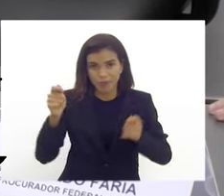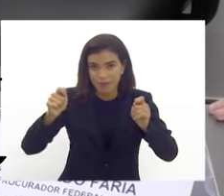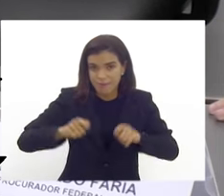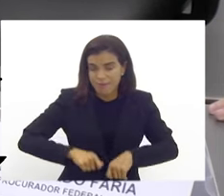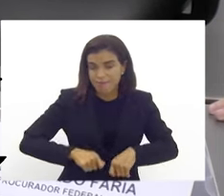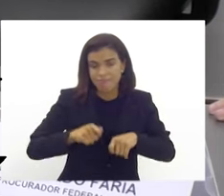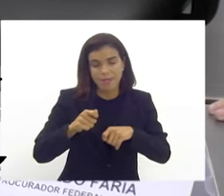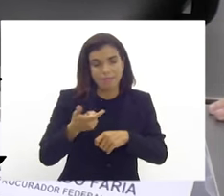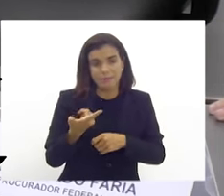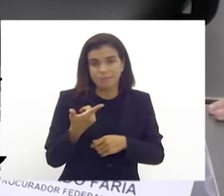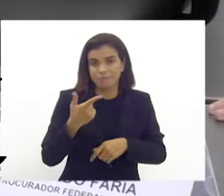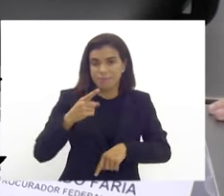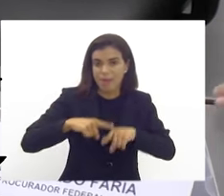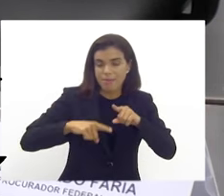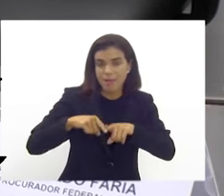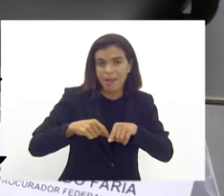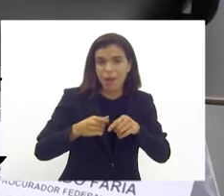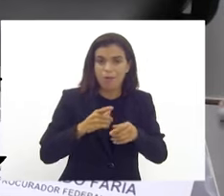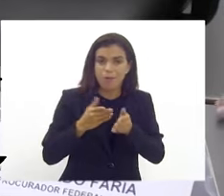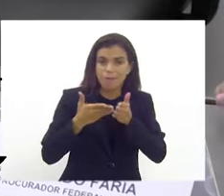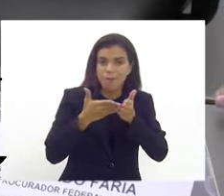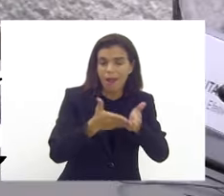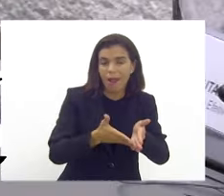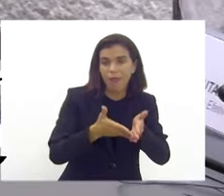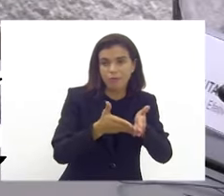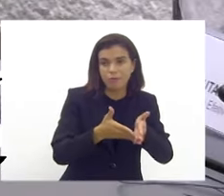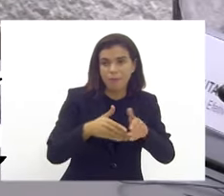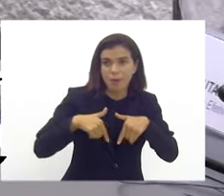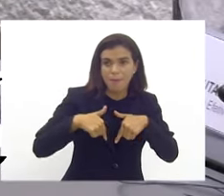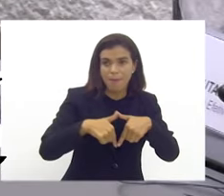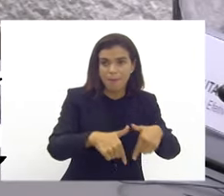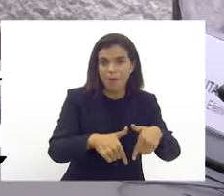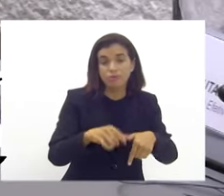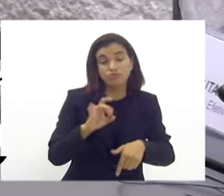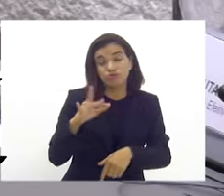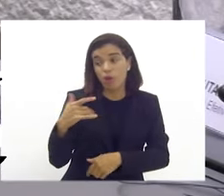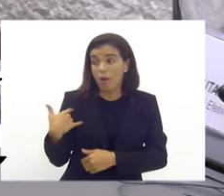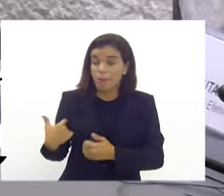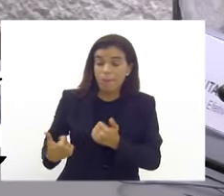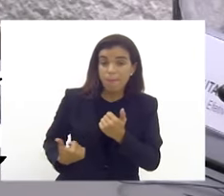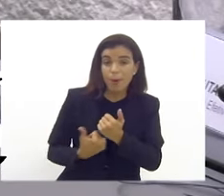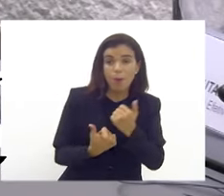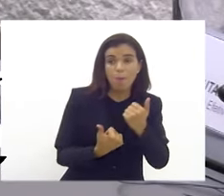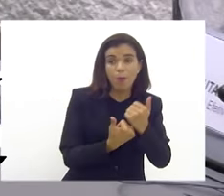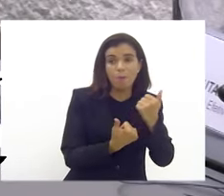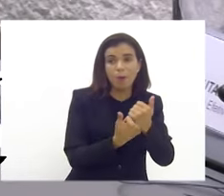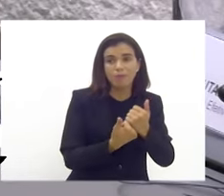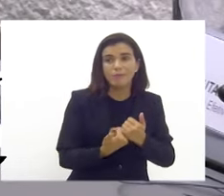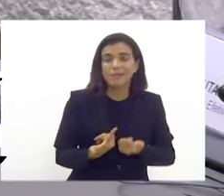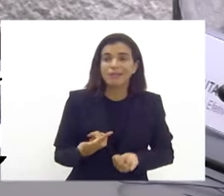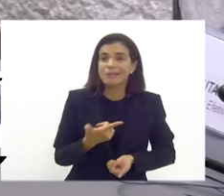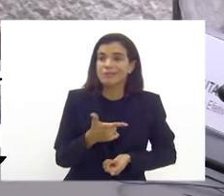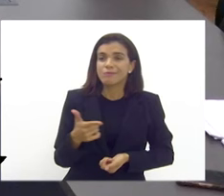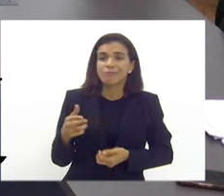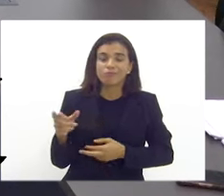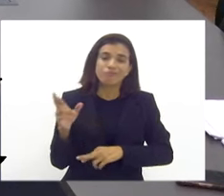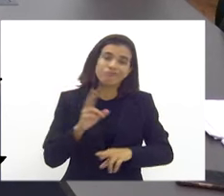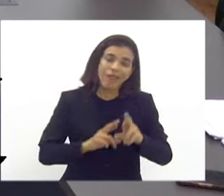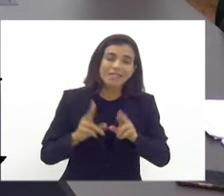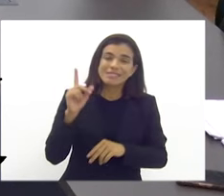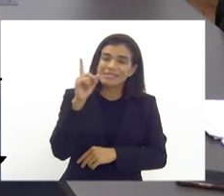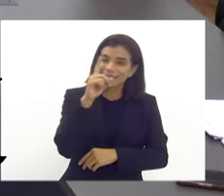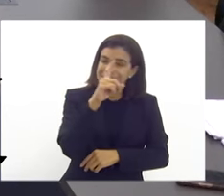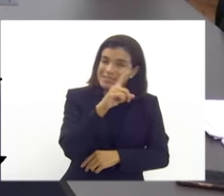instalada para atuar nessa emergência de forma isolada só Cooper são muitas perguntas difícil Deputado é difícil estar